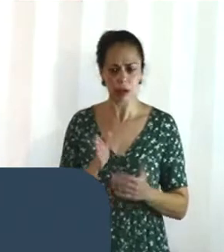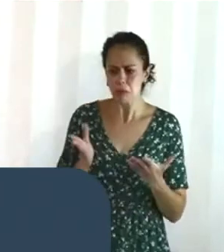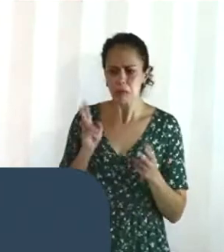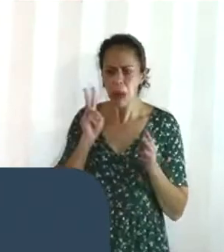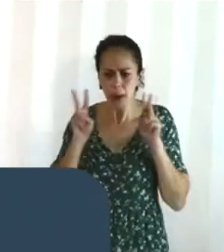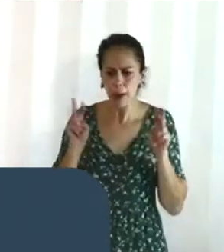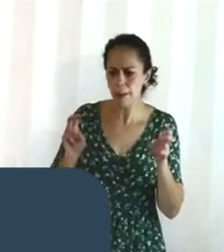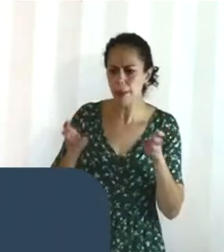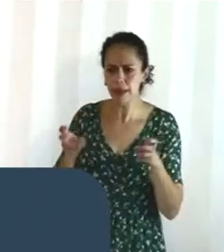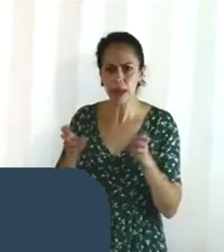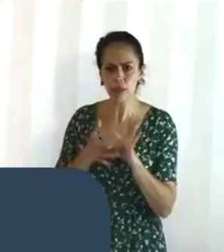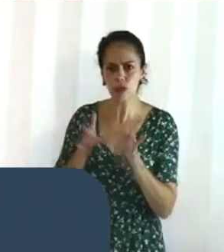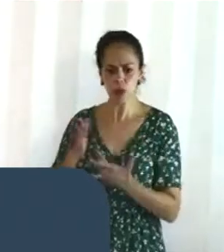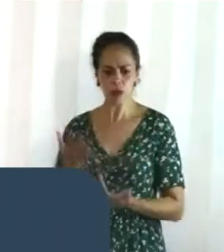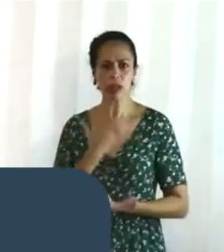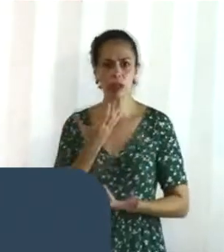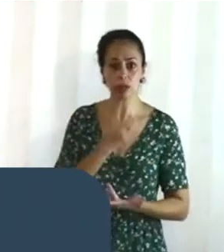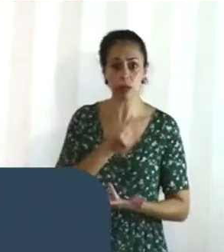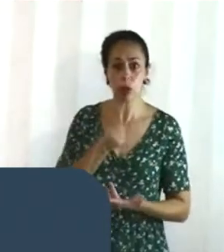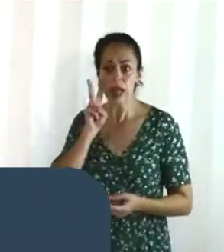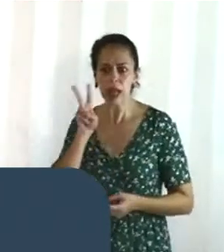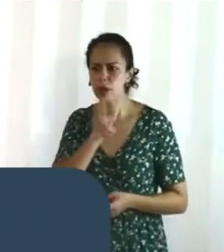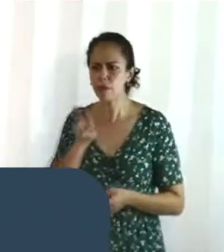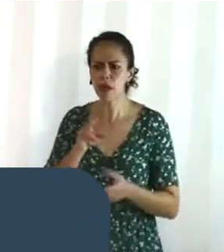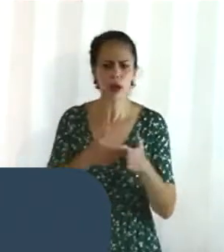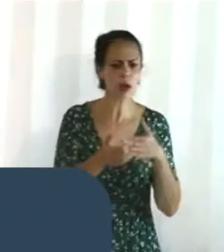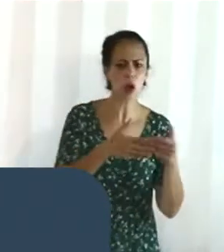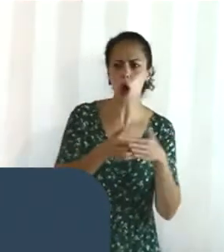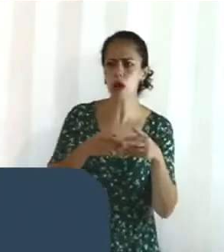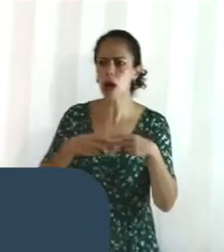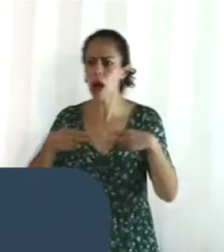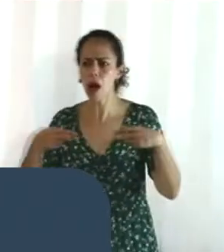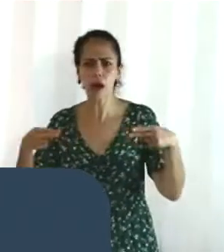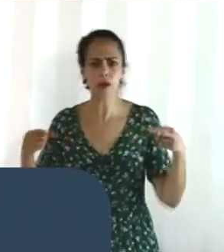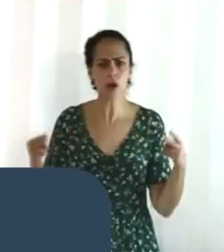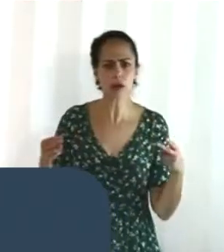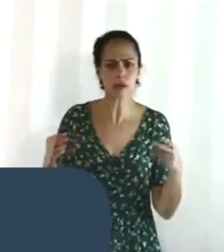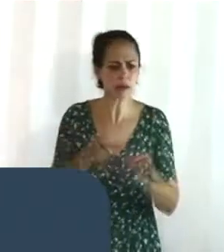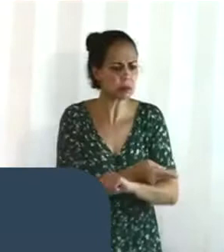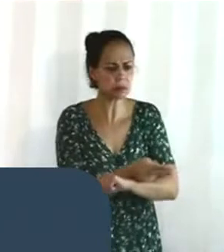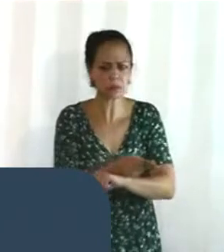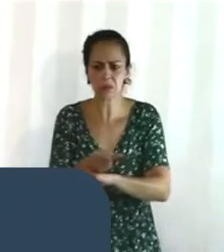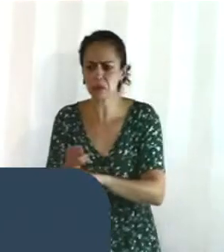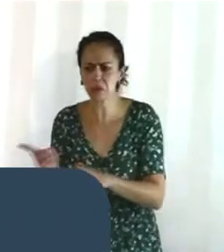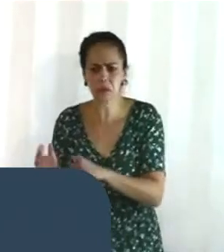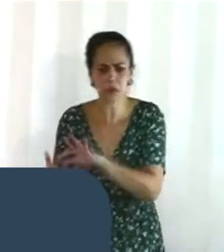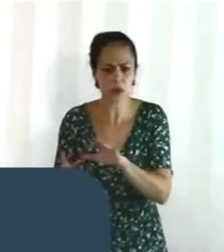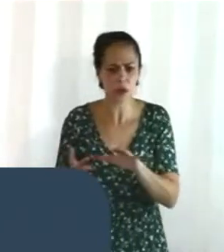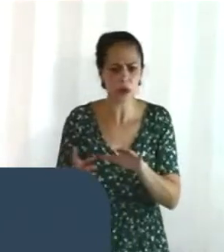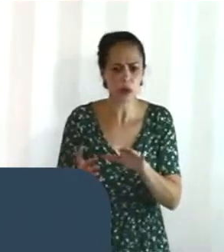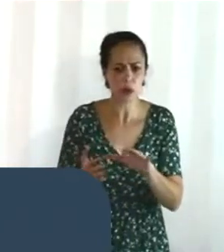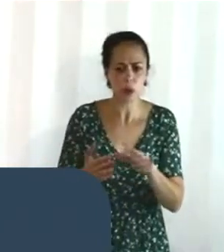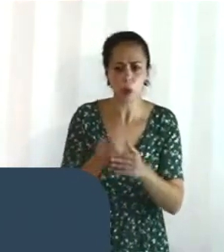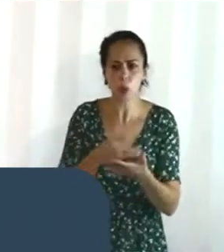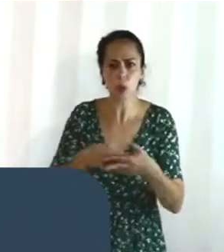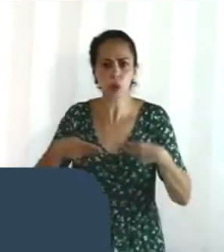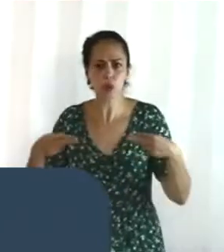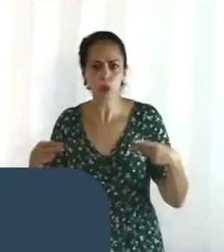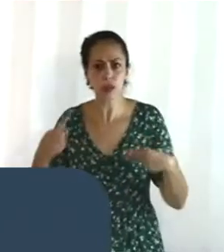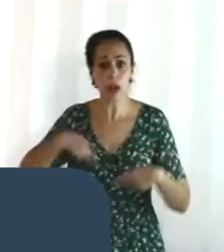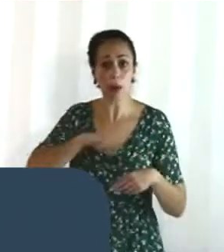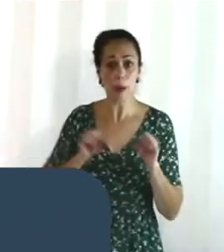estava com o Pai, e nos foi manifestada. O que temos visto e ouvido, anunciamos também a vós outros, para que vós